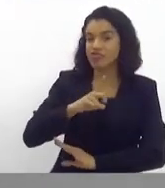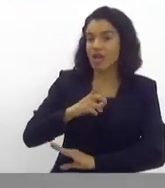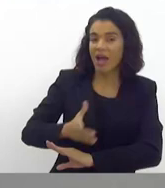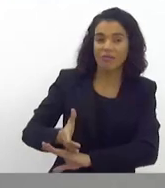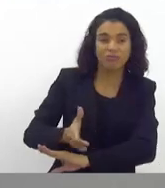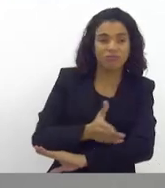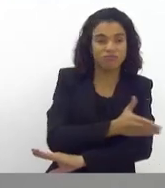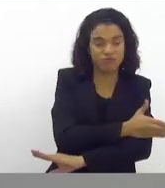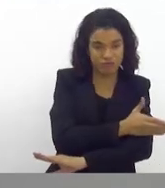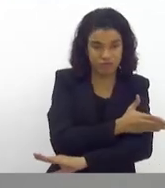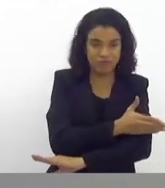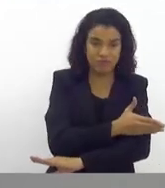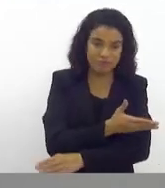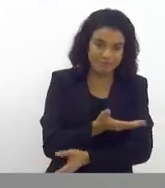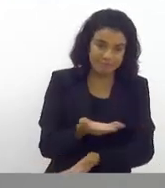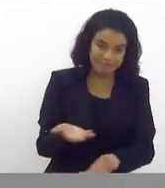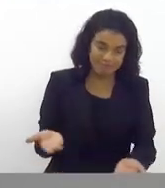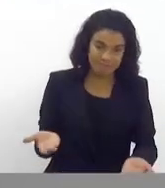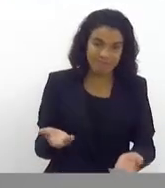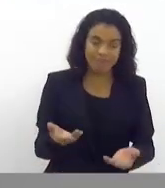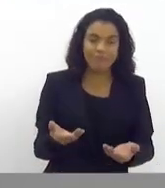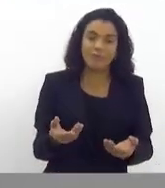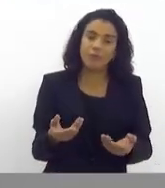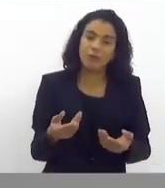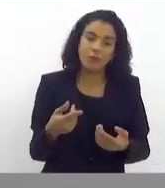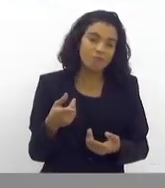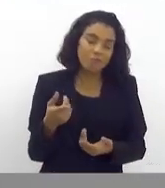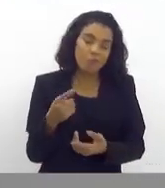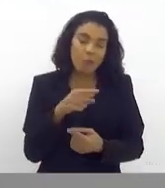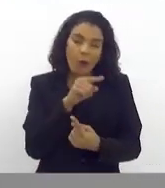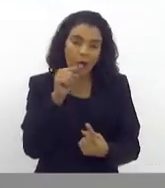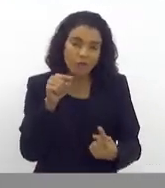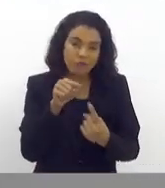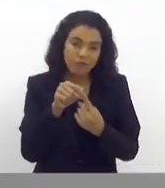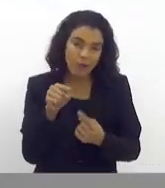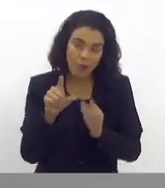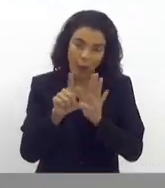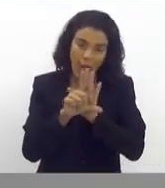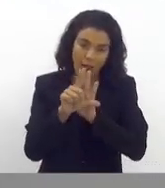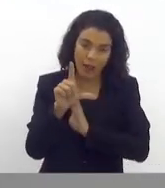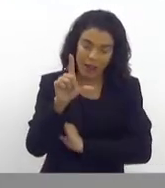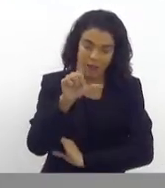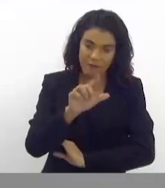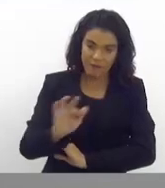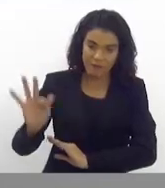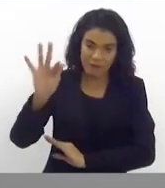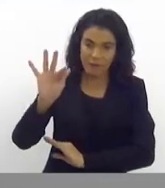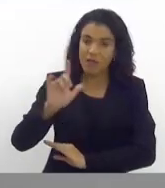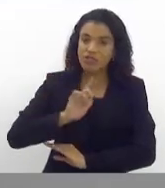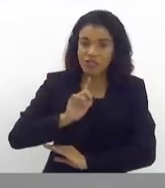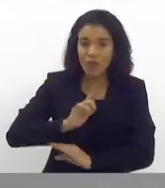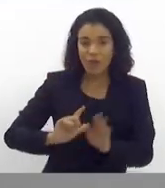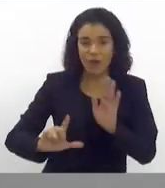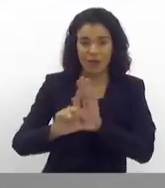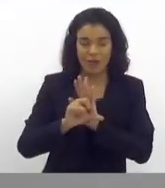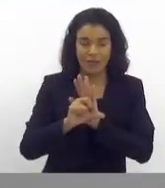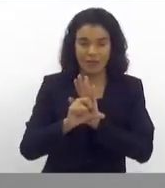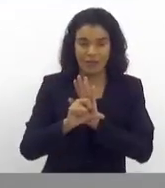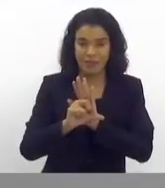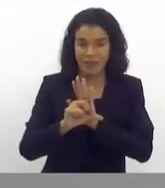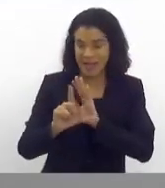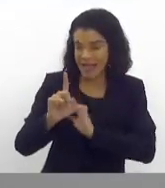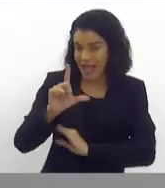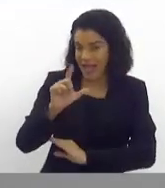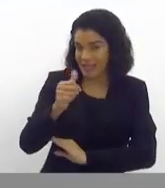antecede a iniciativa da deputada, do que propriamente em função da lei federal. Mas é porque já existe uma lei. Quer dizer, essa lei,